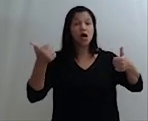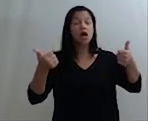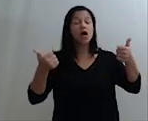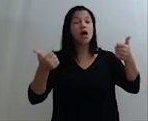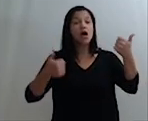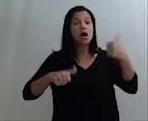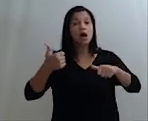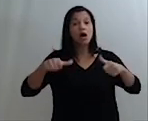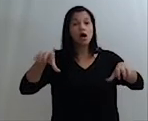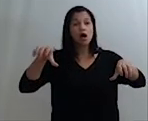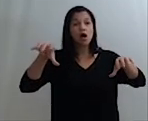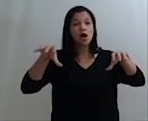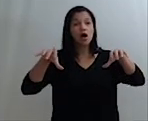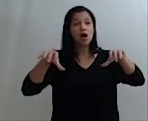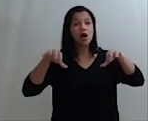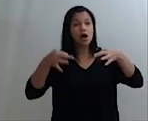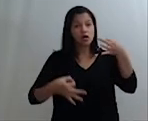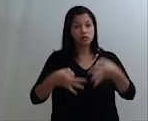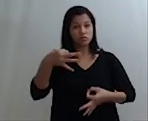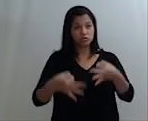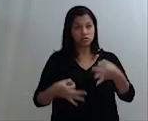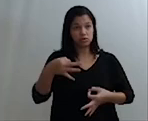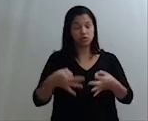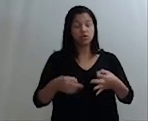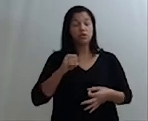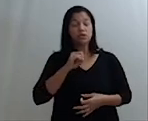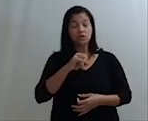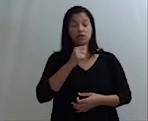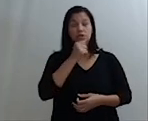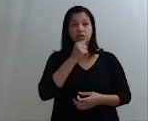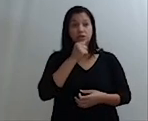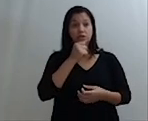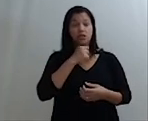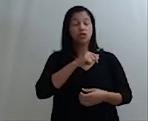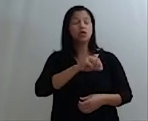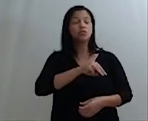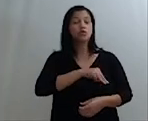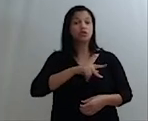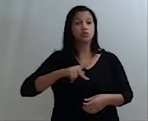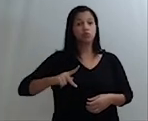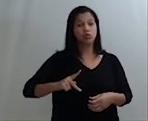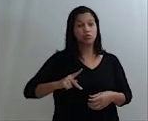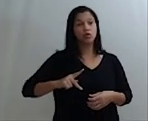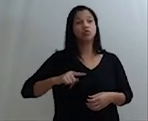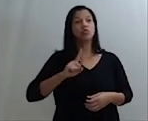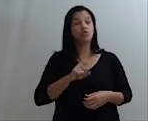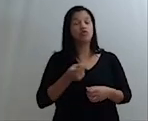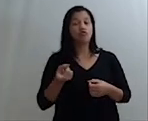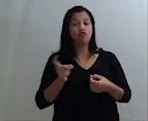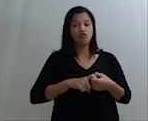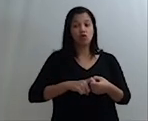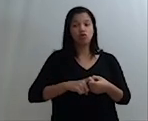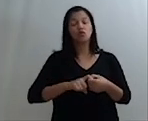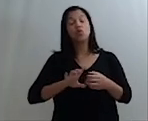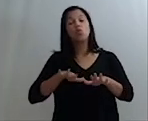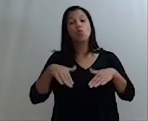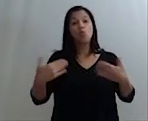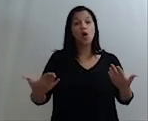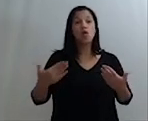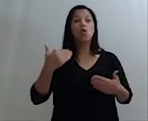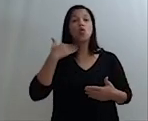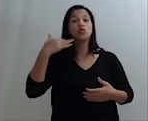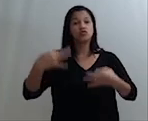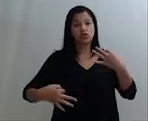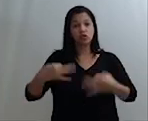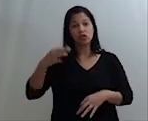possibilidade de remessa dos Autos ao Ministério Público para que se manifestasse com o retorno o magistrado decidisse e a terceira